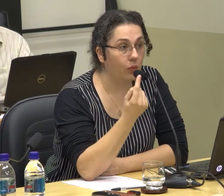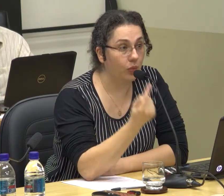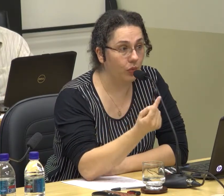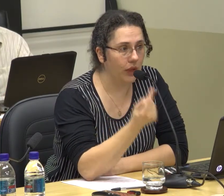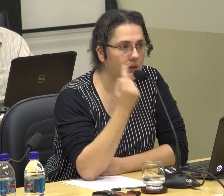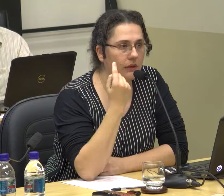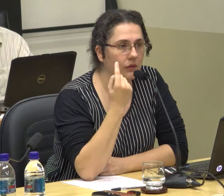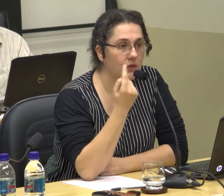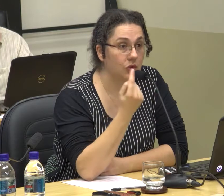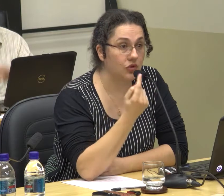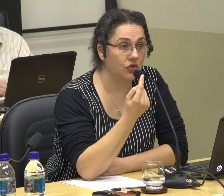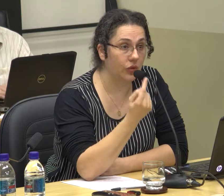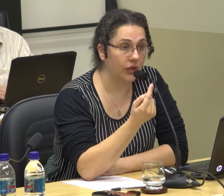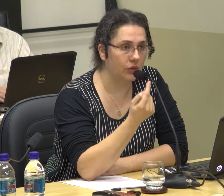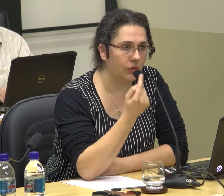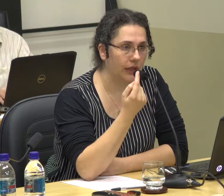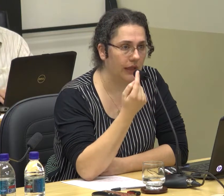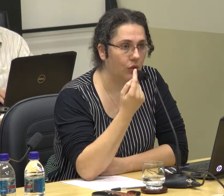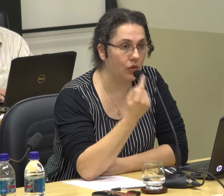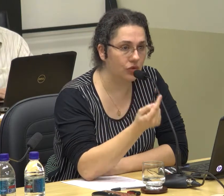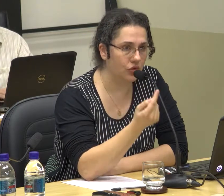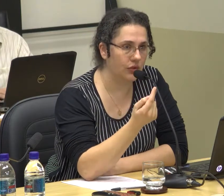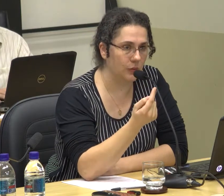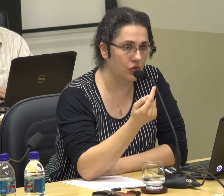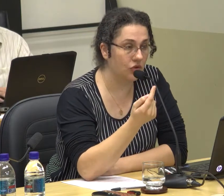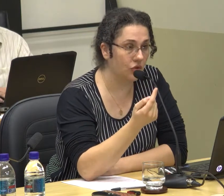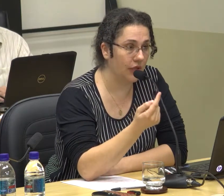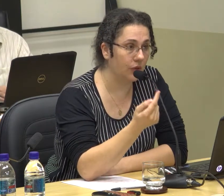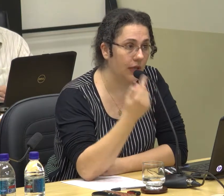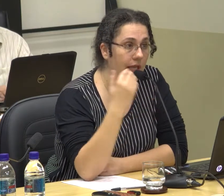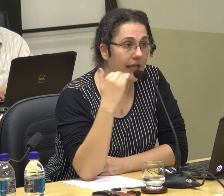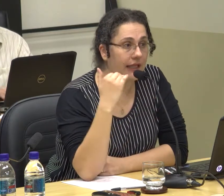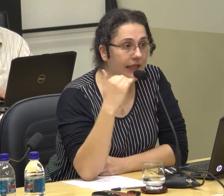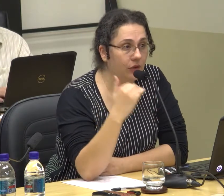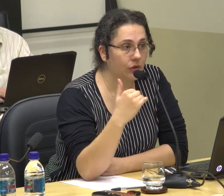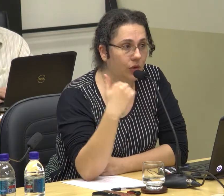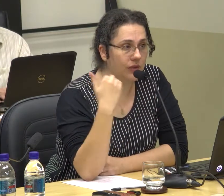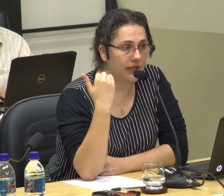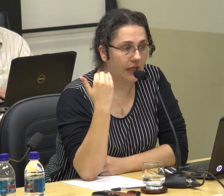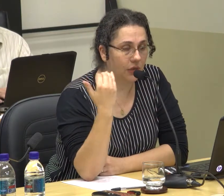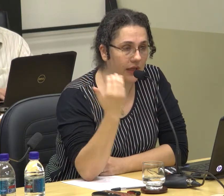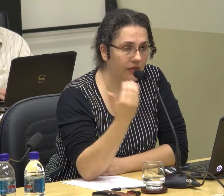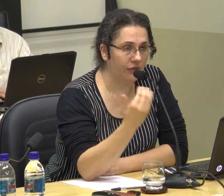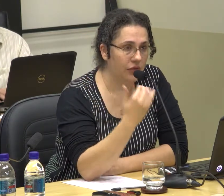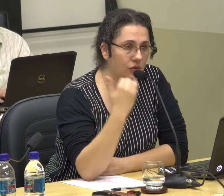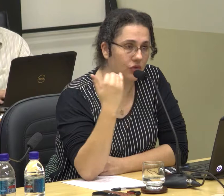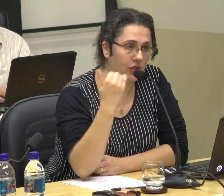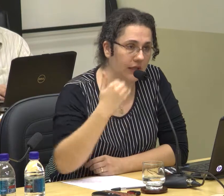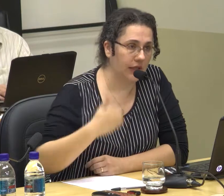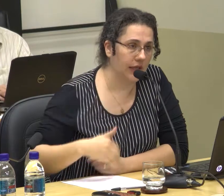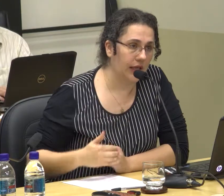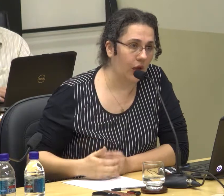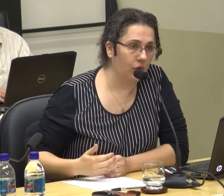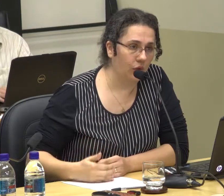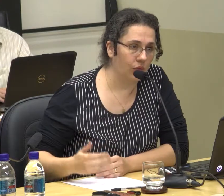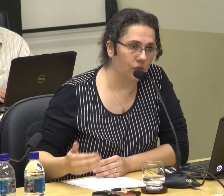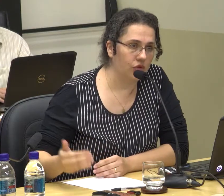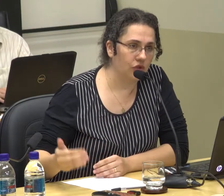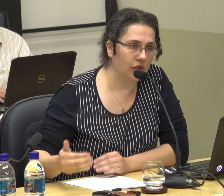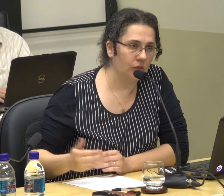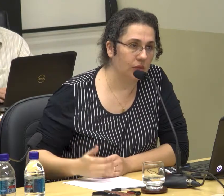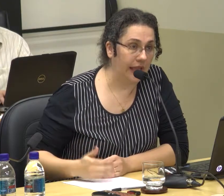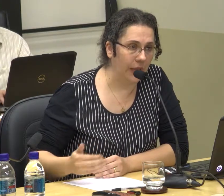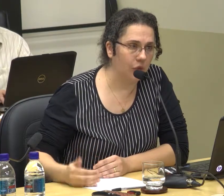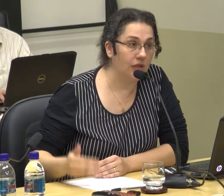vez no Compua, em 2018, em agosto de 2018. Dentro do Conselho, ela foi discutida ao